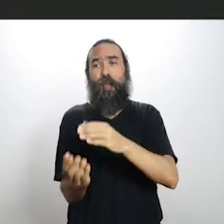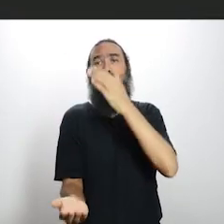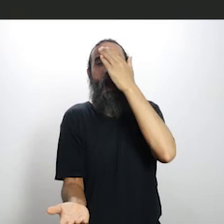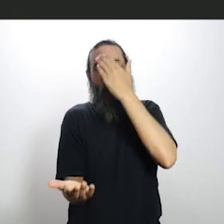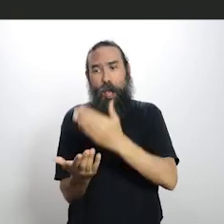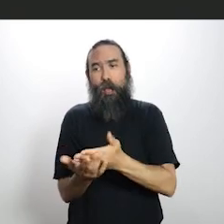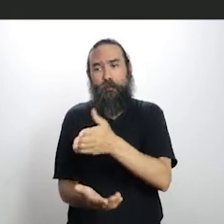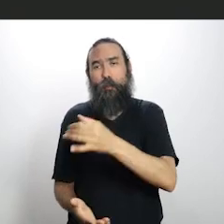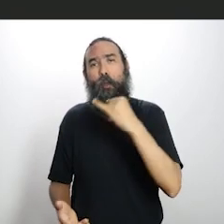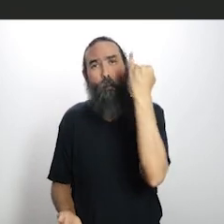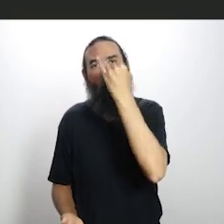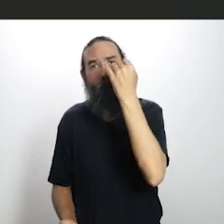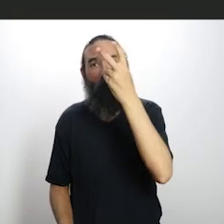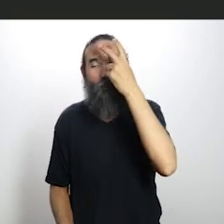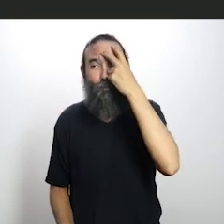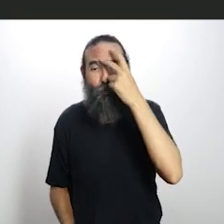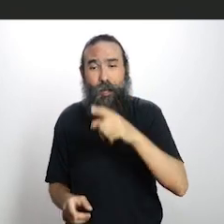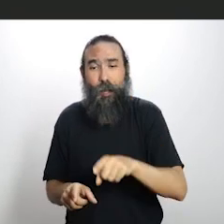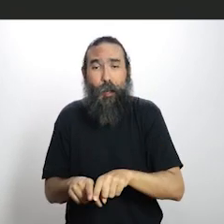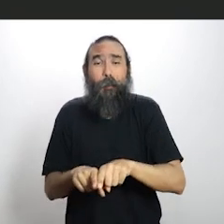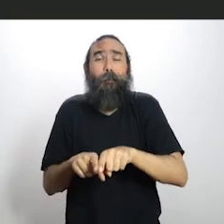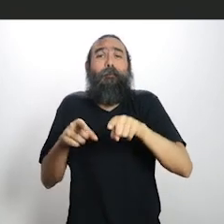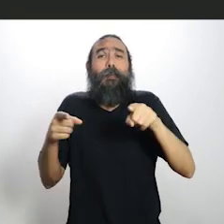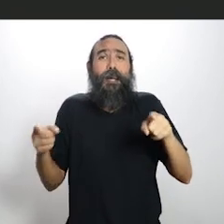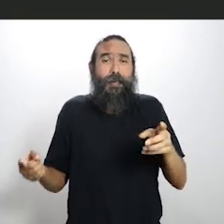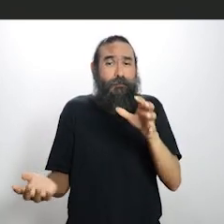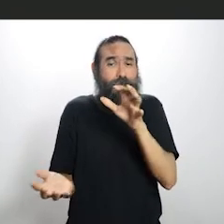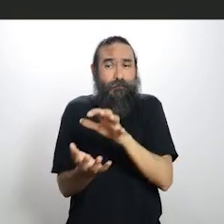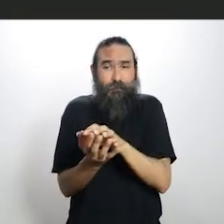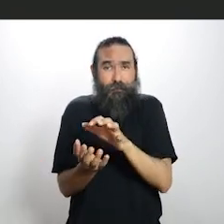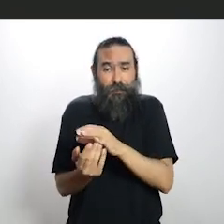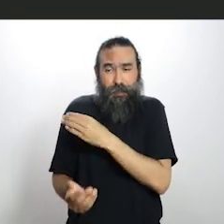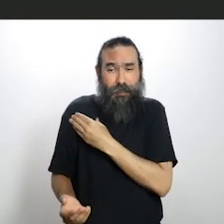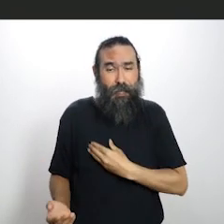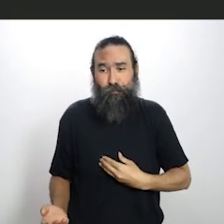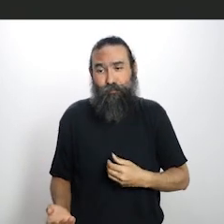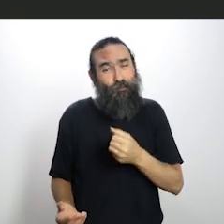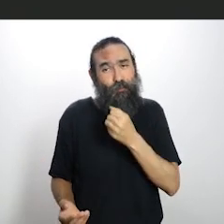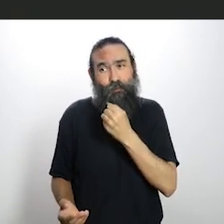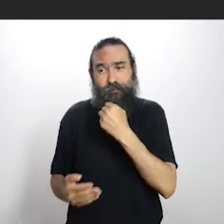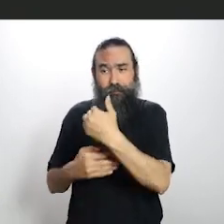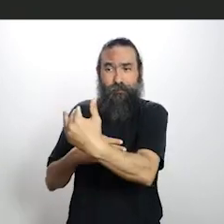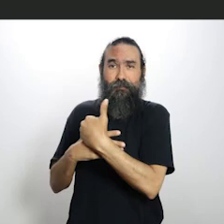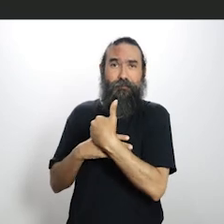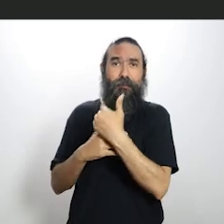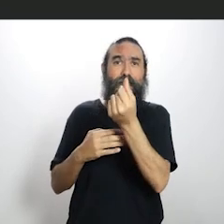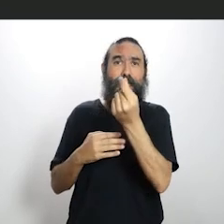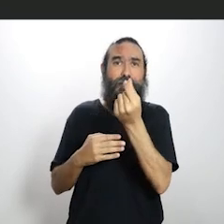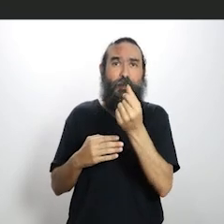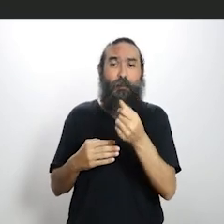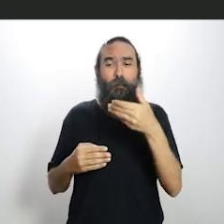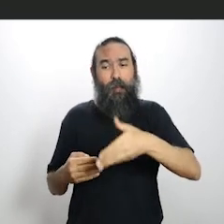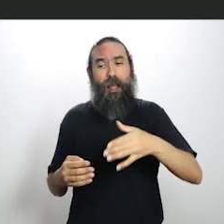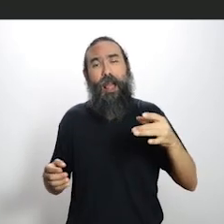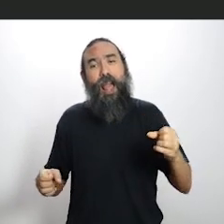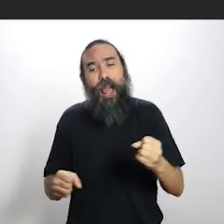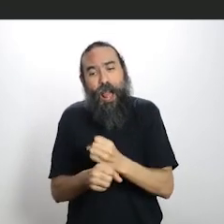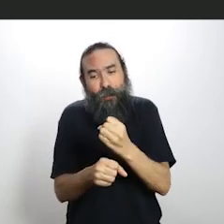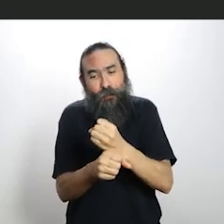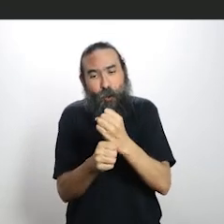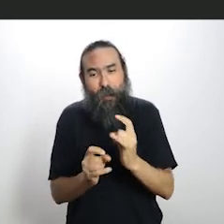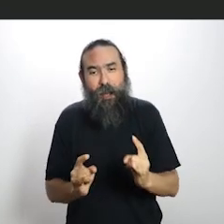necessária que é bem delicada que a gente quer manter suas características originais e a gente o grupo Bongá lançou uma campanha né